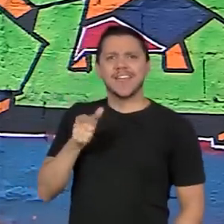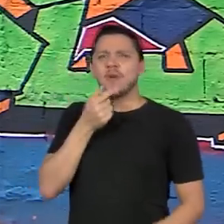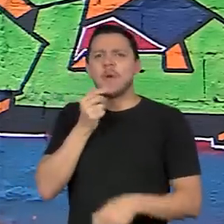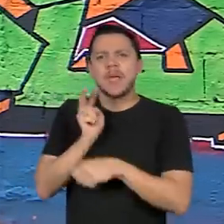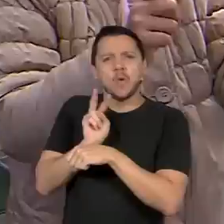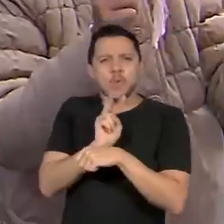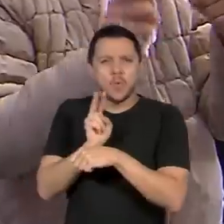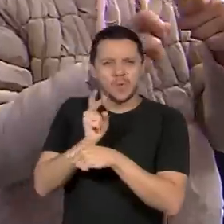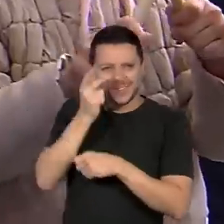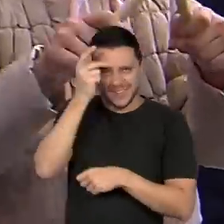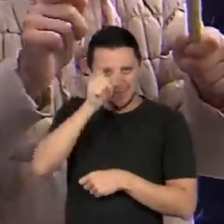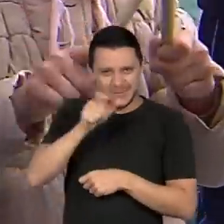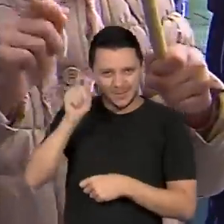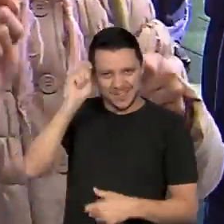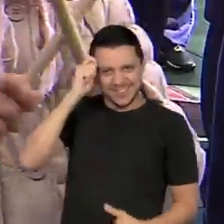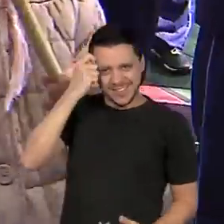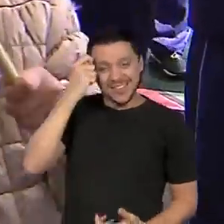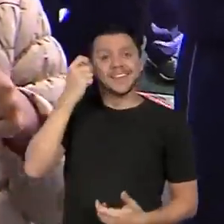essa história.